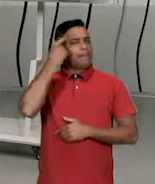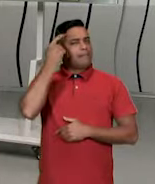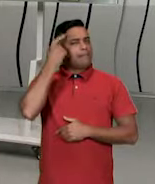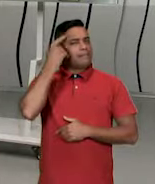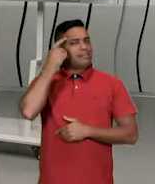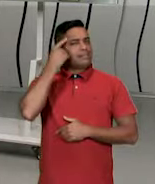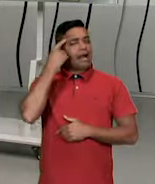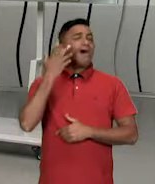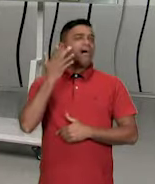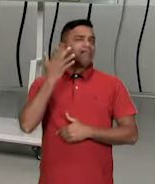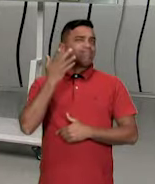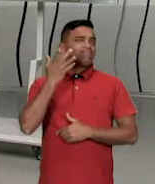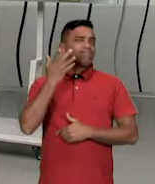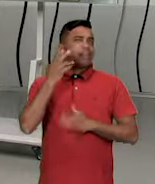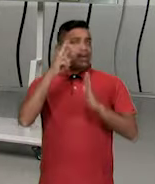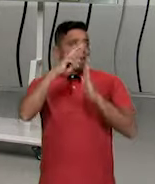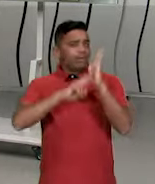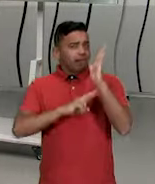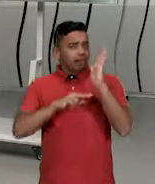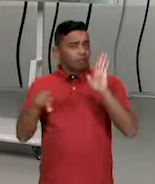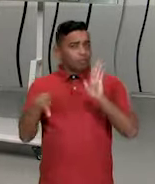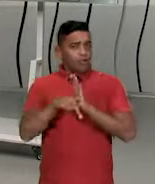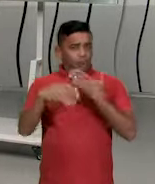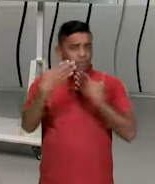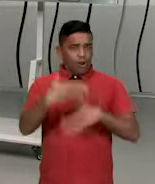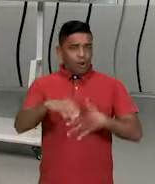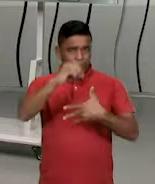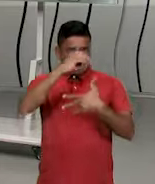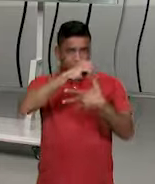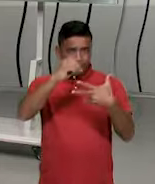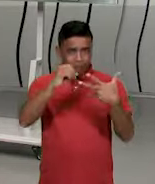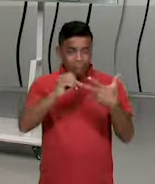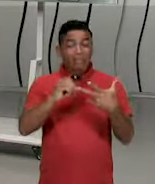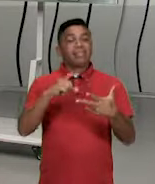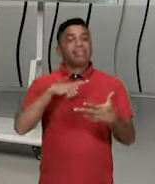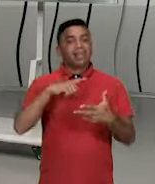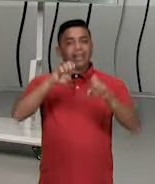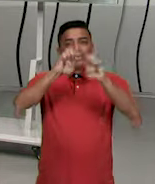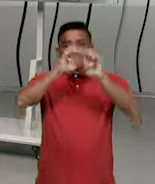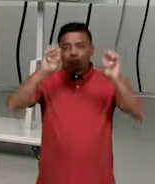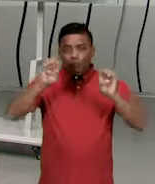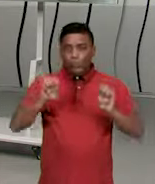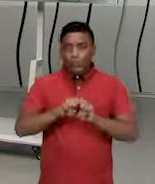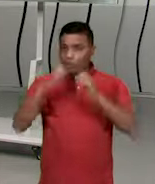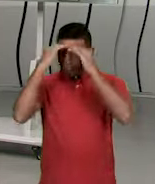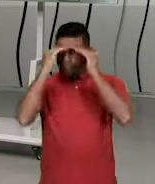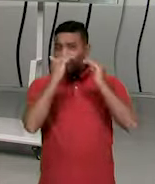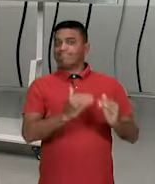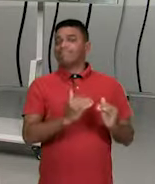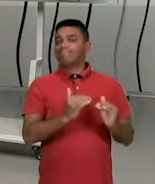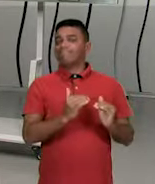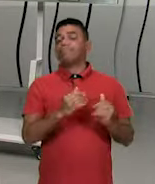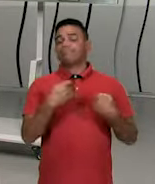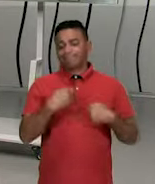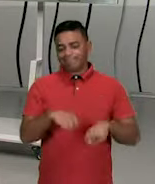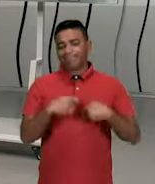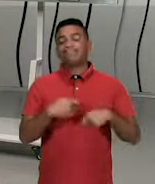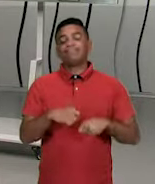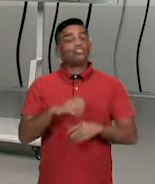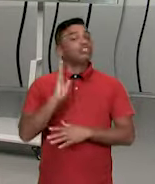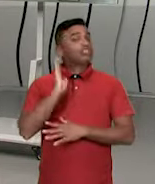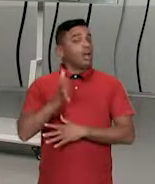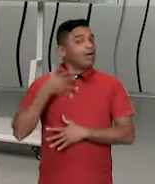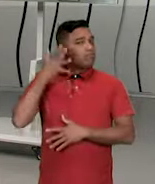da redação do Enem, que, primeiro, ela segue uma estrutura. E nós já falamos muito aqui